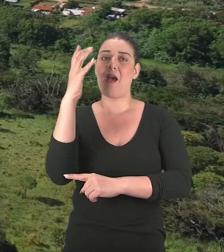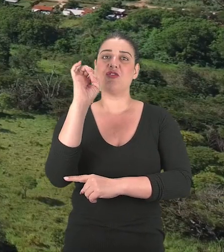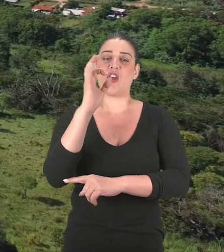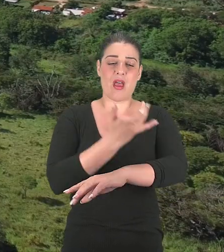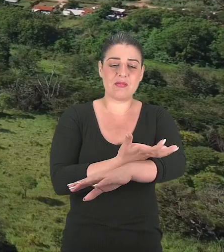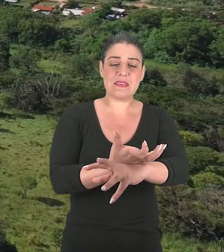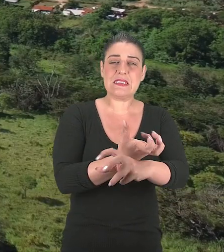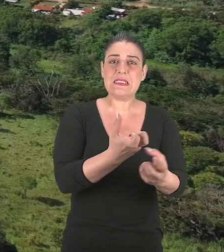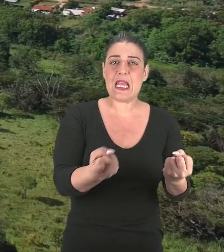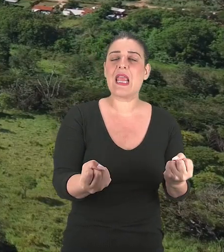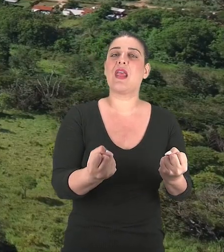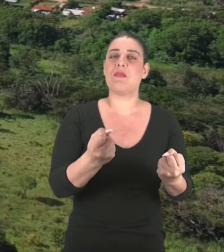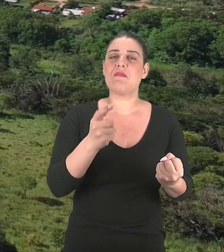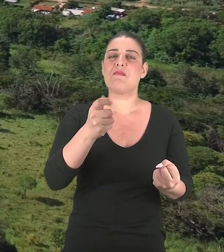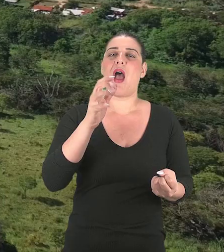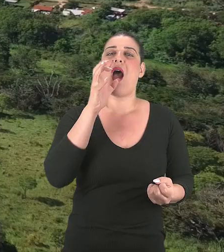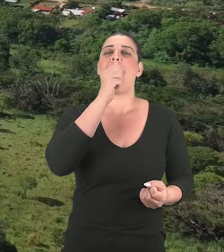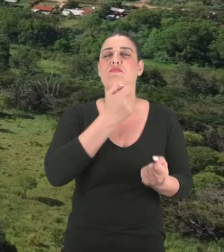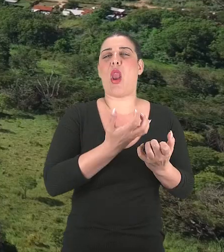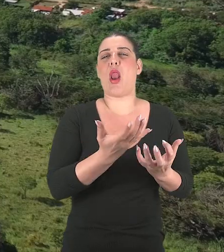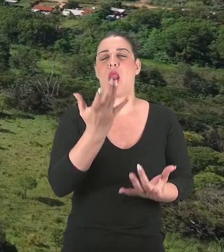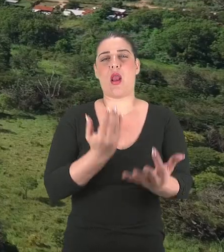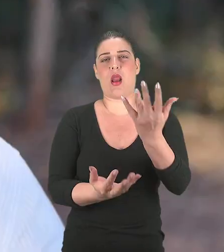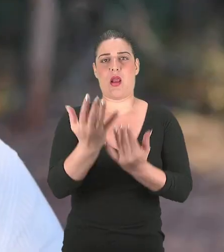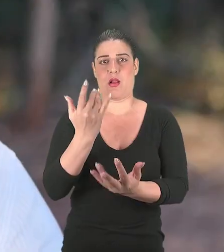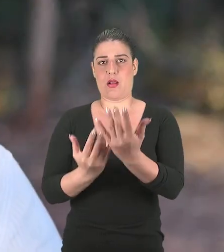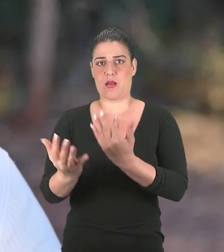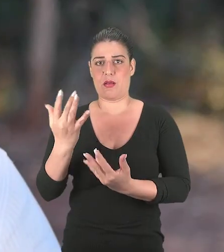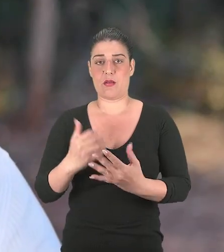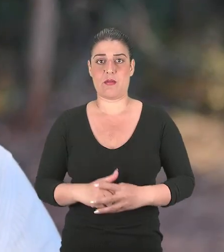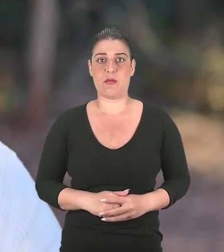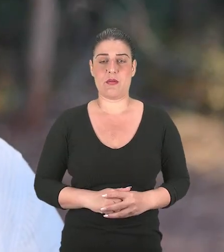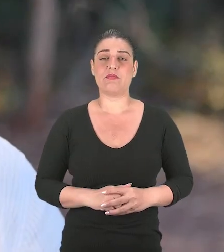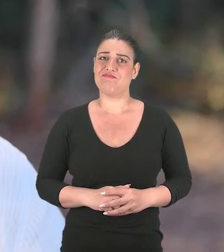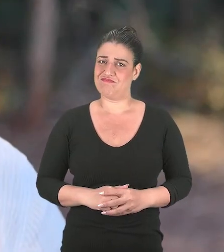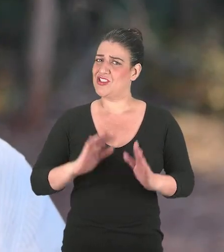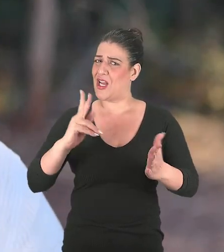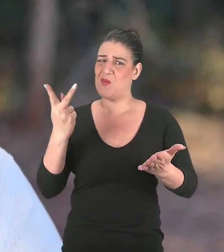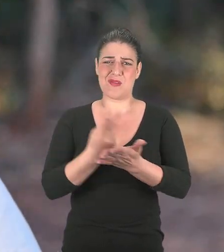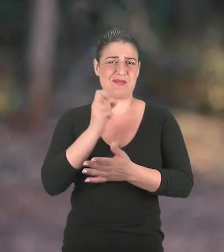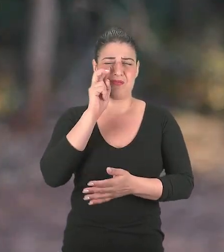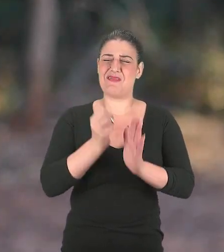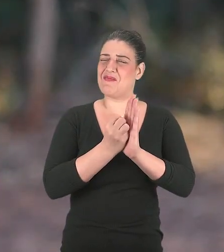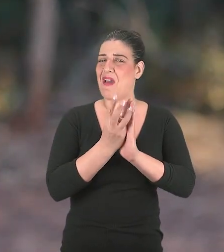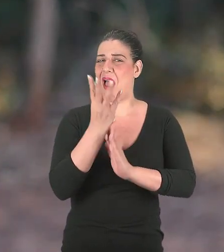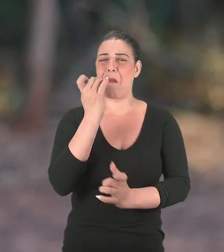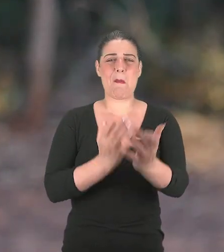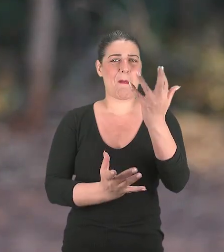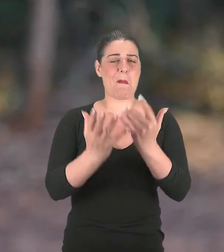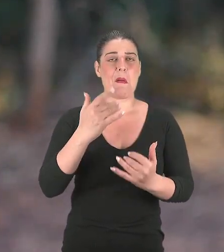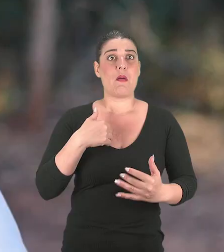a mata seca e as gramíneas, é muito mais fácil de pegar fogo. Foram vários episódios de queimada, a gente teve alguns que foram